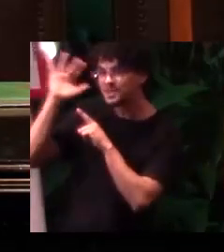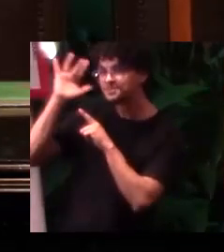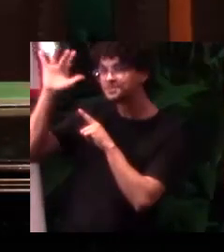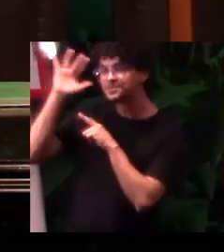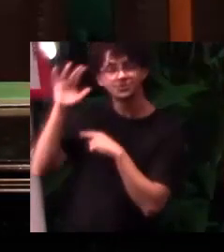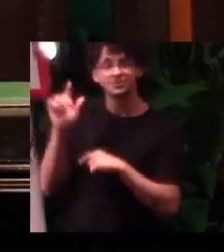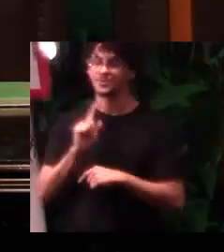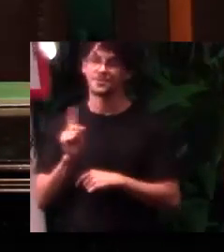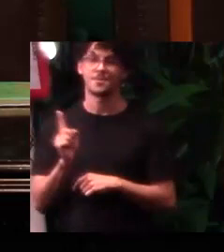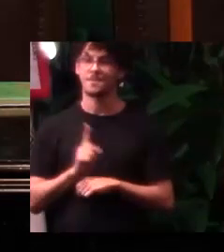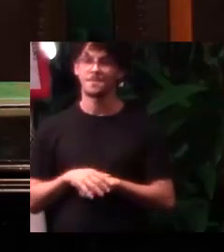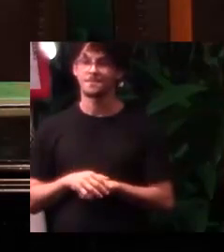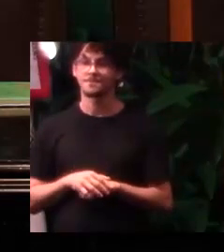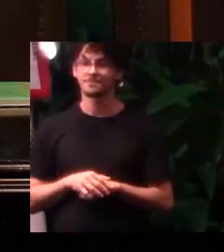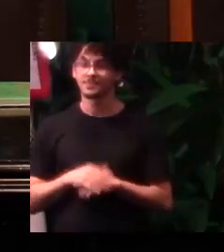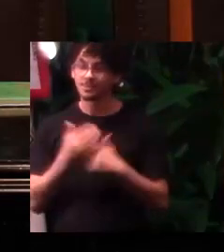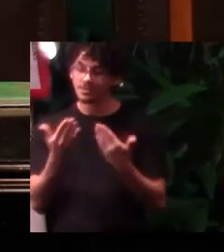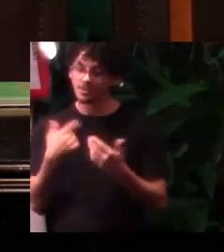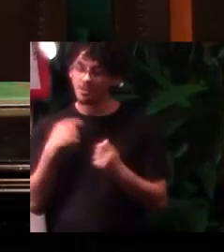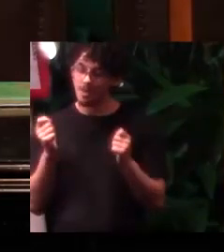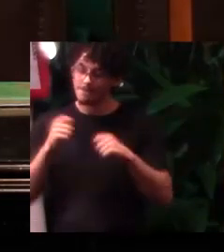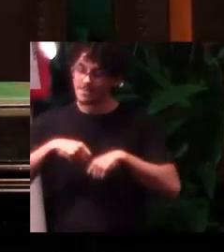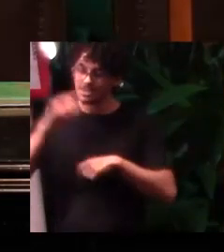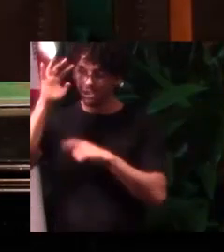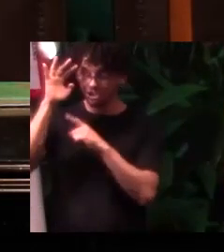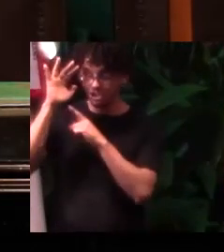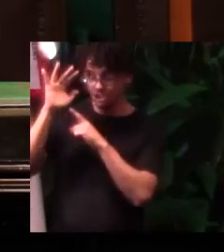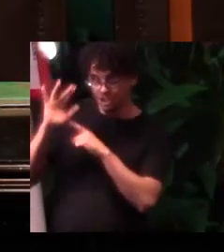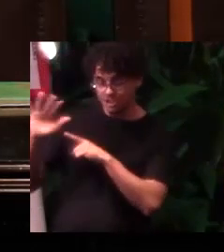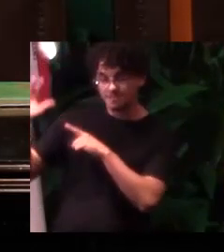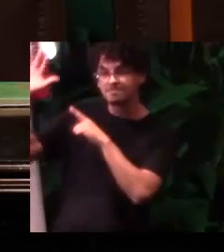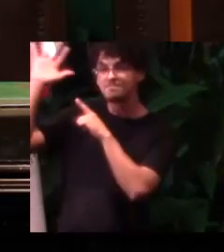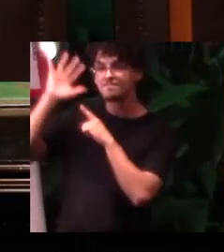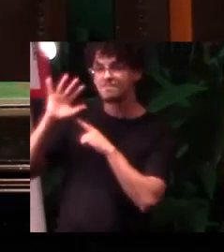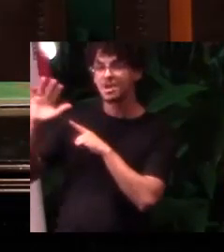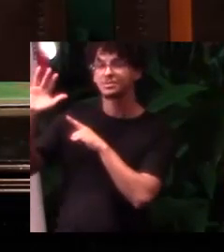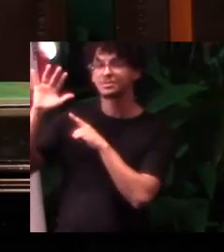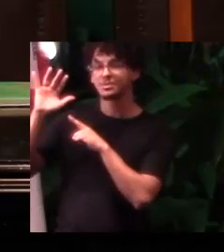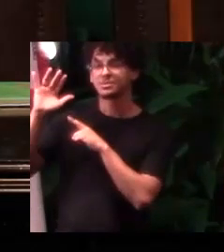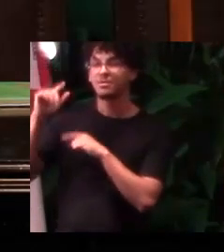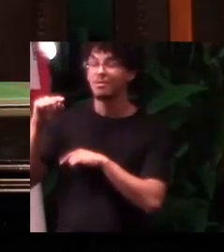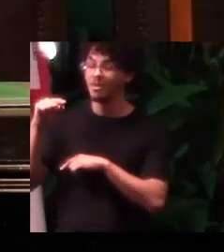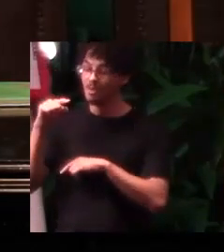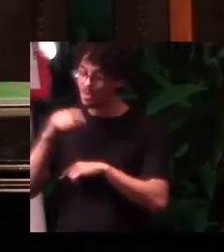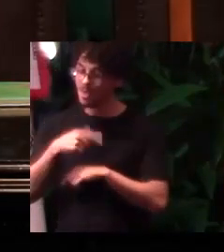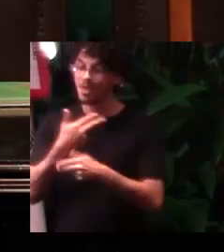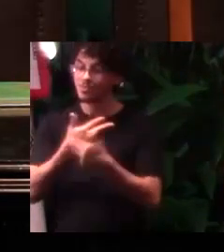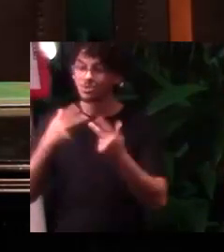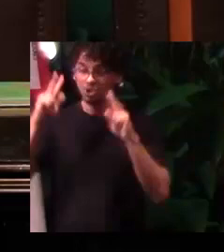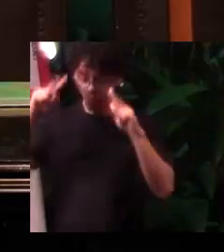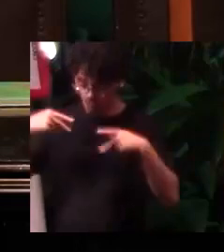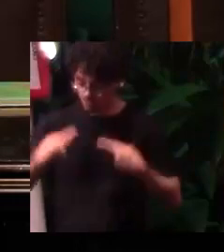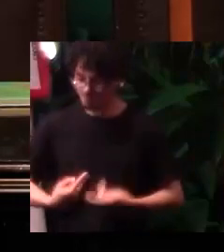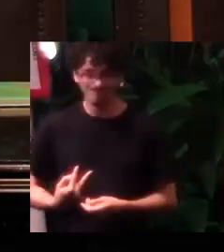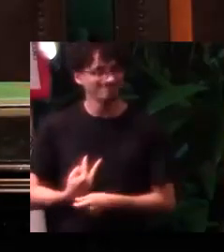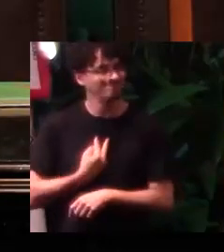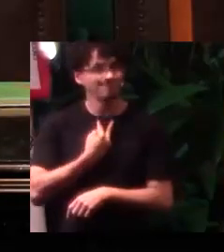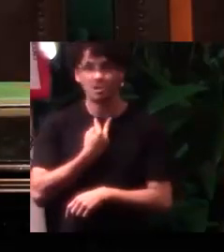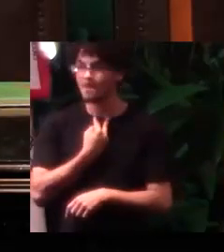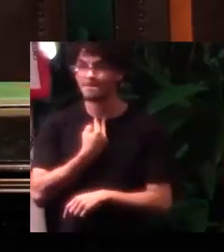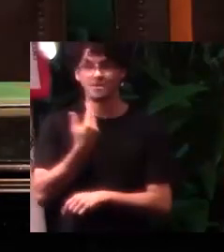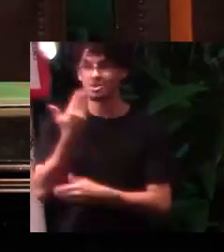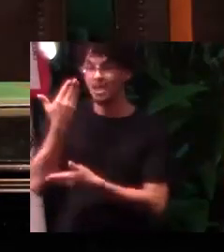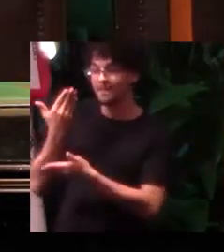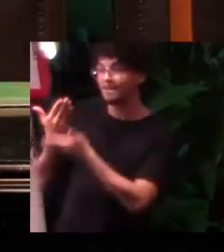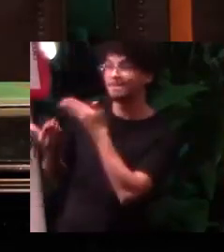E essa capacidade da imaginação, ela é algo que o ser humano não pode perder. Não é?